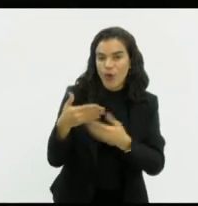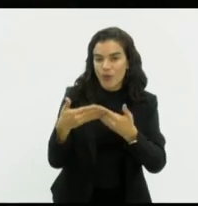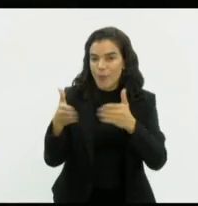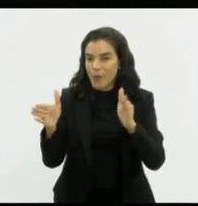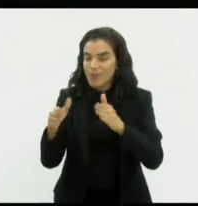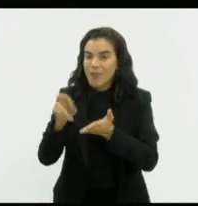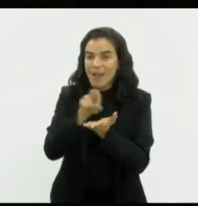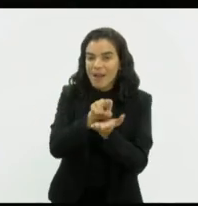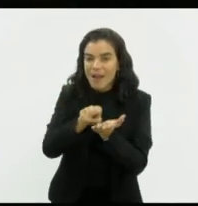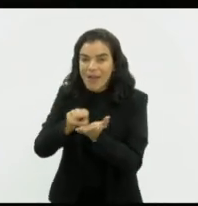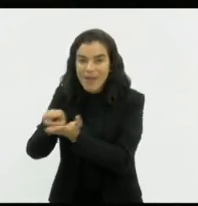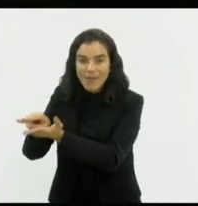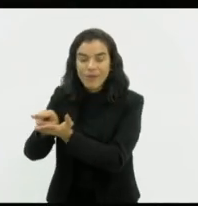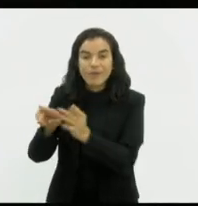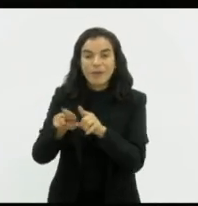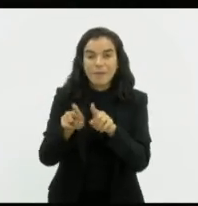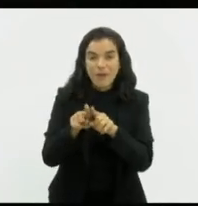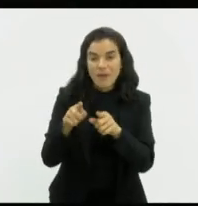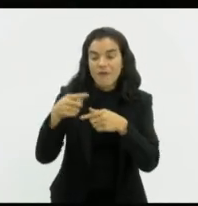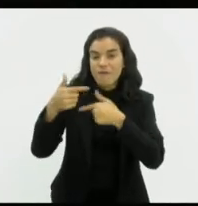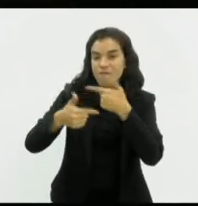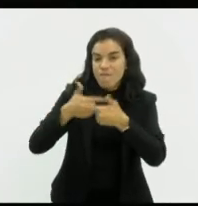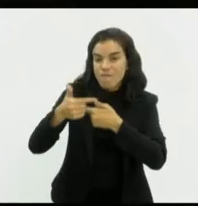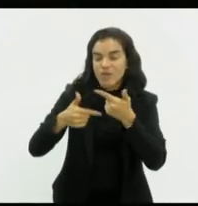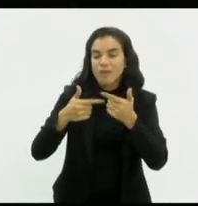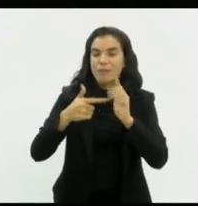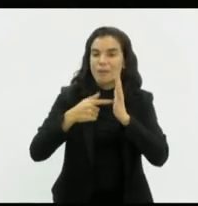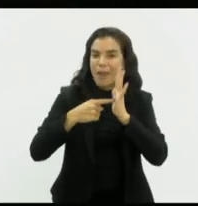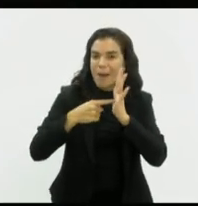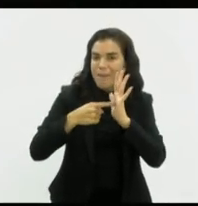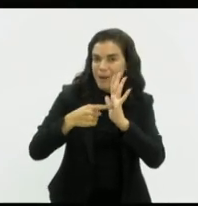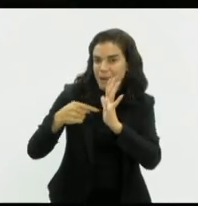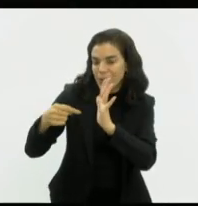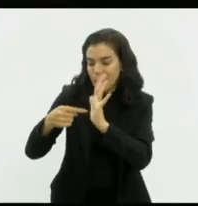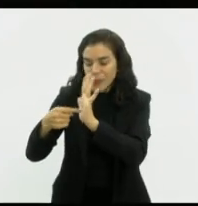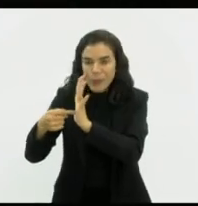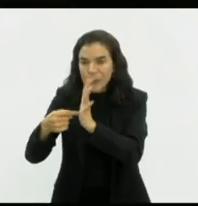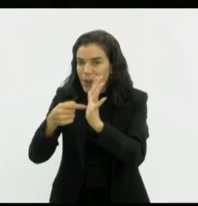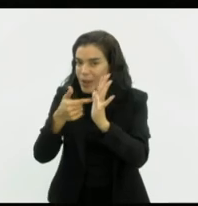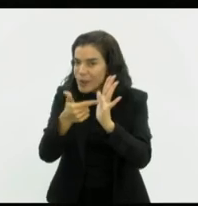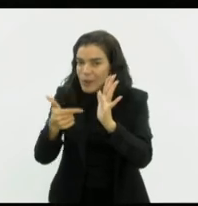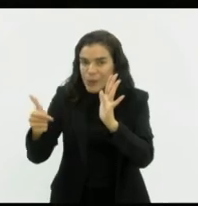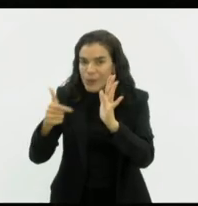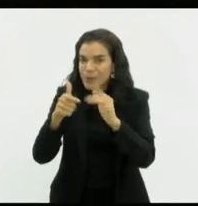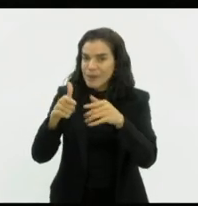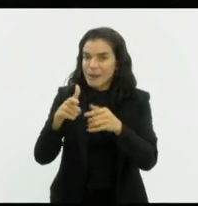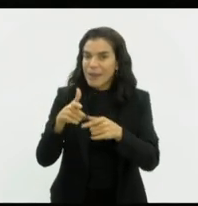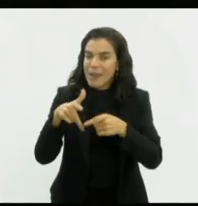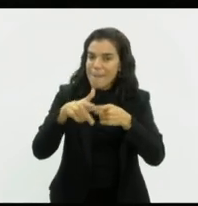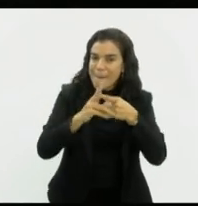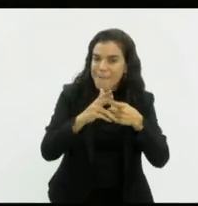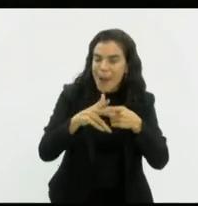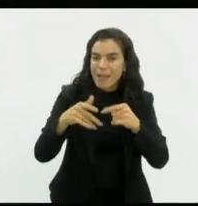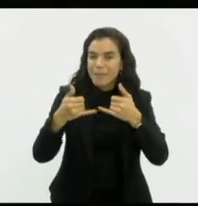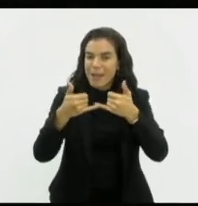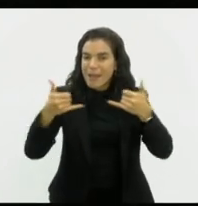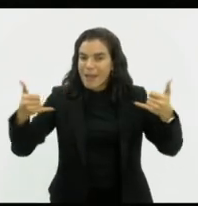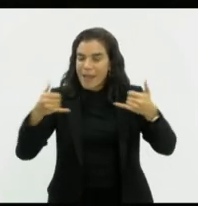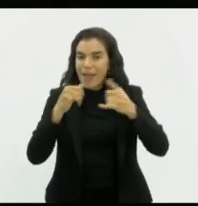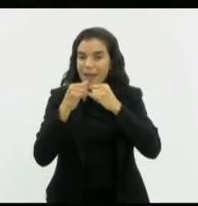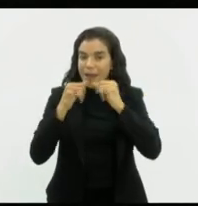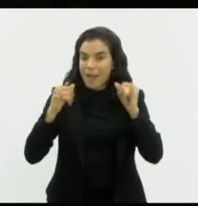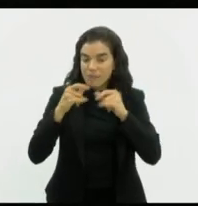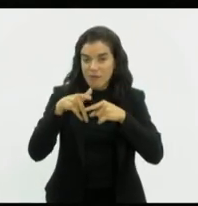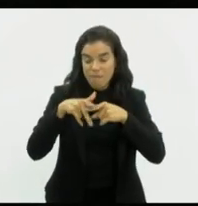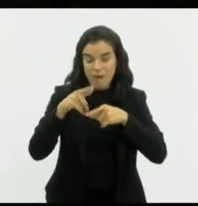o funcionamento de outros aparelhos instalados. Muitos aparelhos não recebem a quantidade da tensão elétrica suficiente para